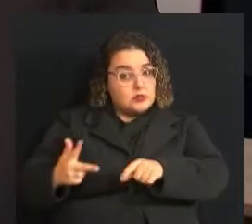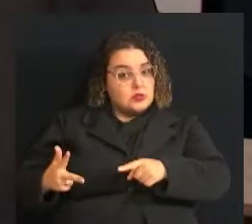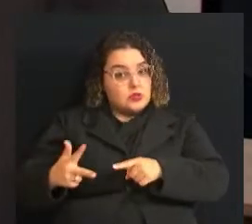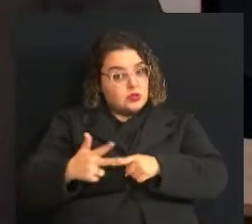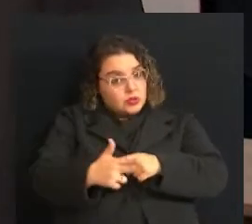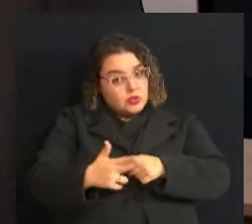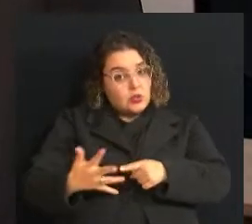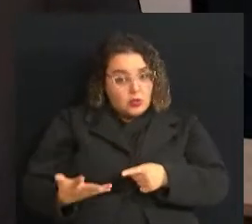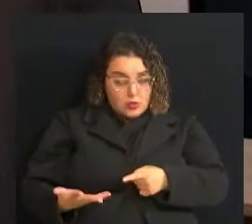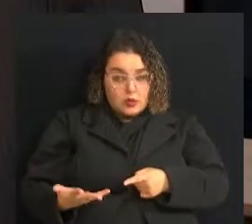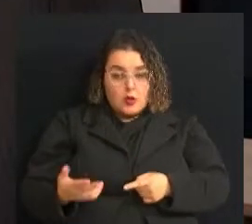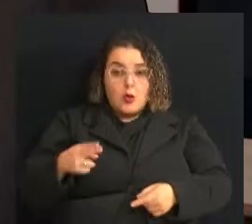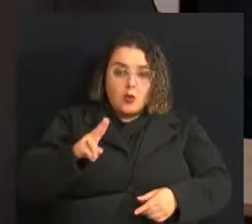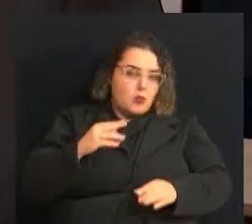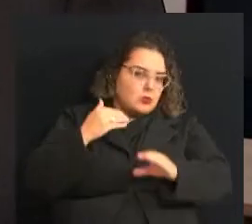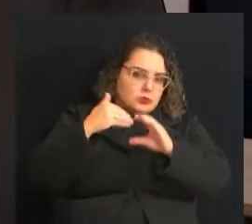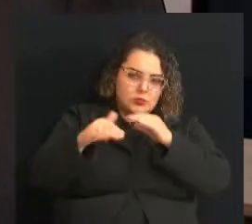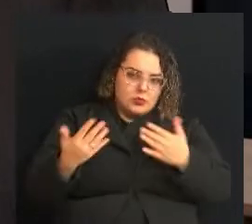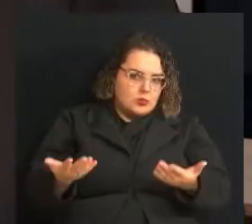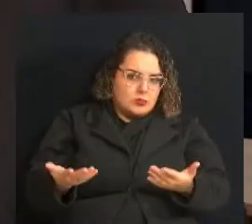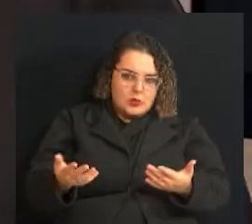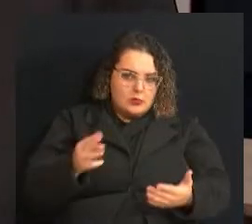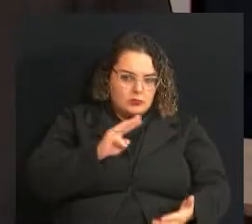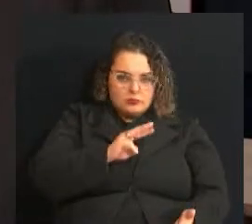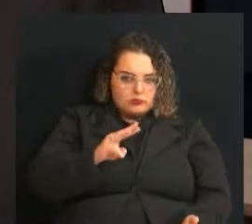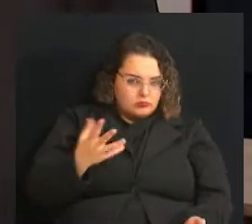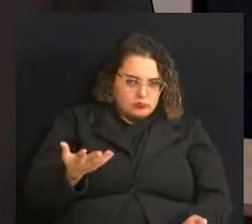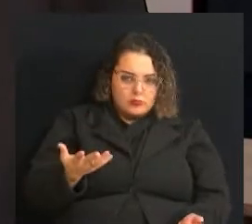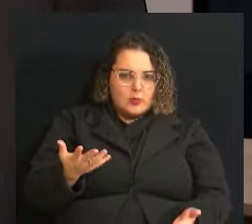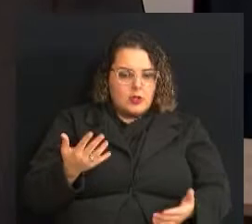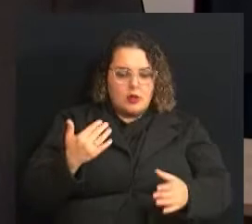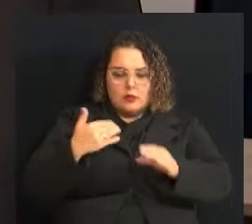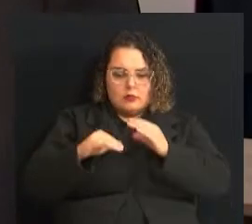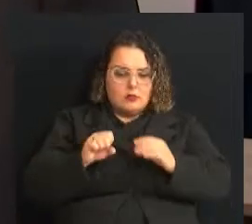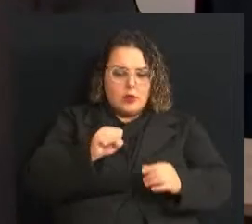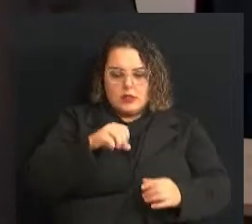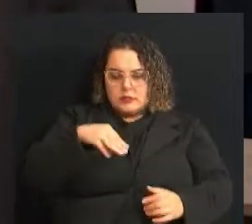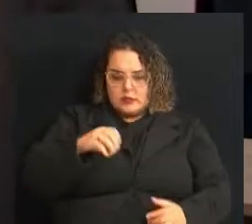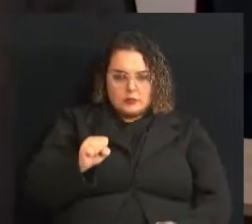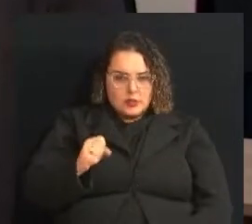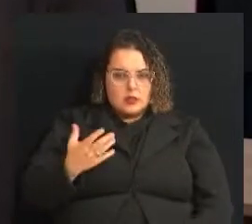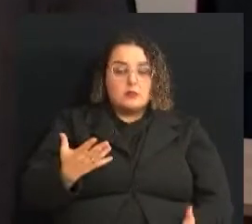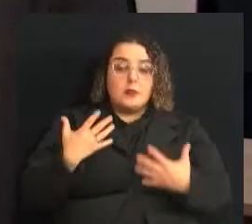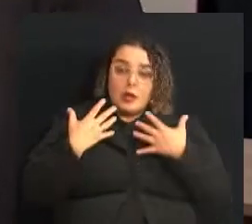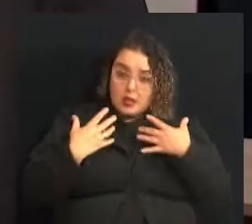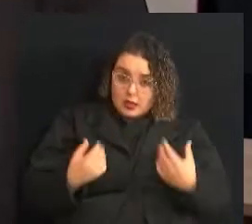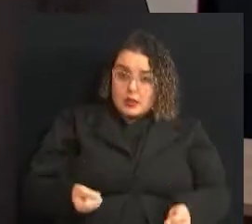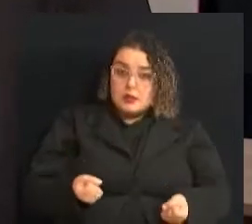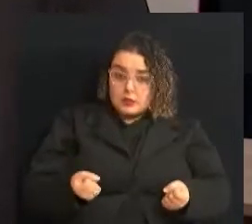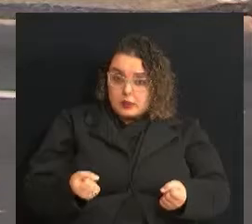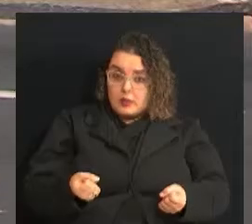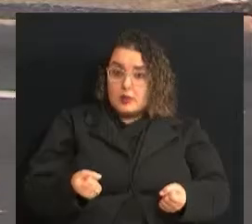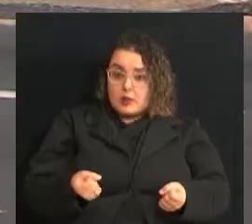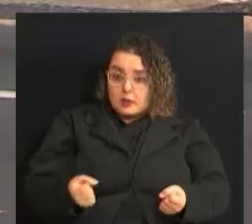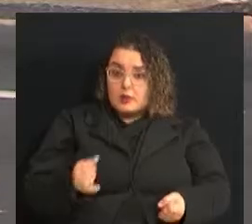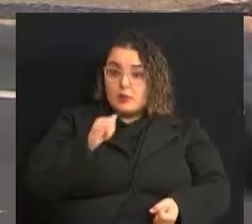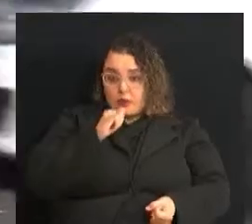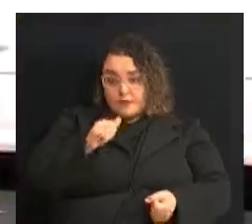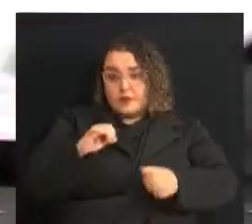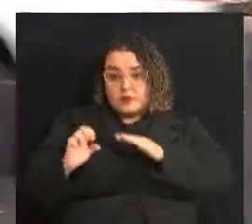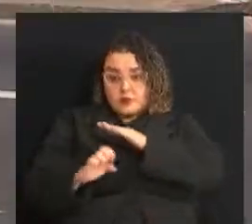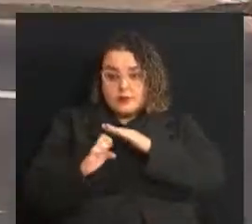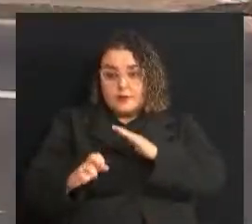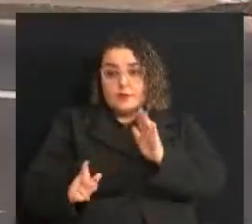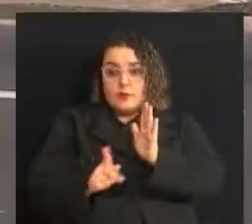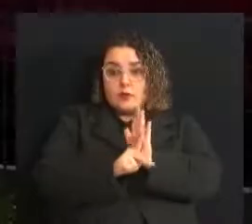ou através de um e-mail, um endereço eletrônico que ele coloque, um SMS, para ele receber esse aviso da empresa. O projeto de